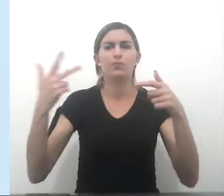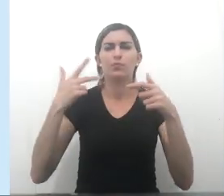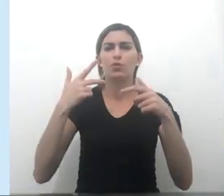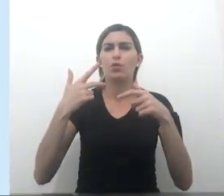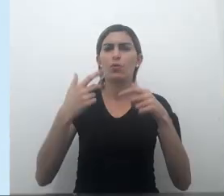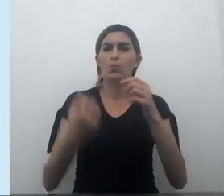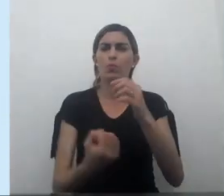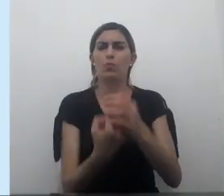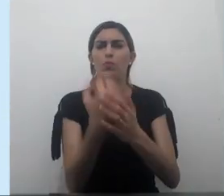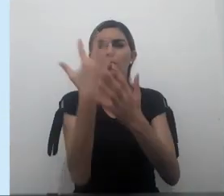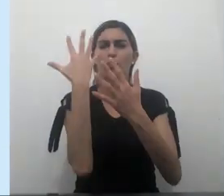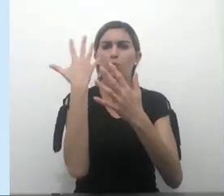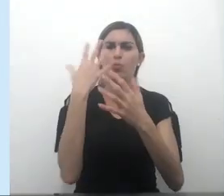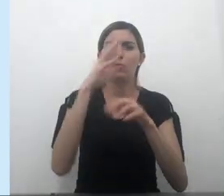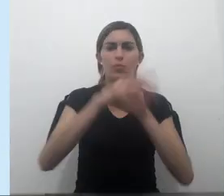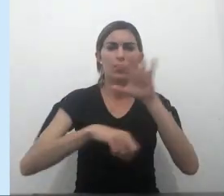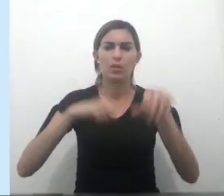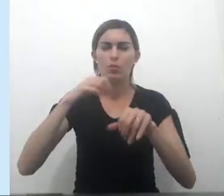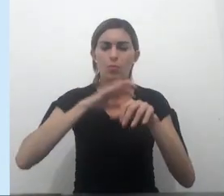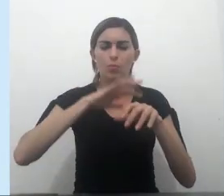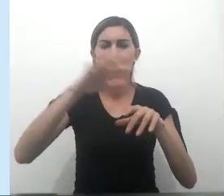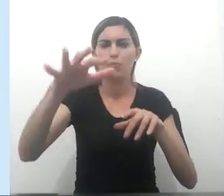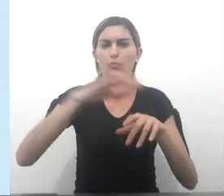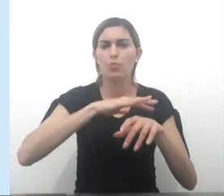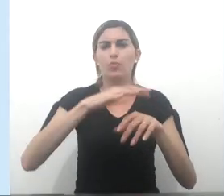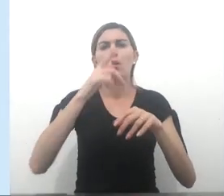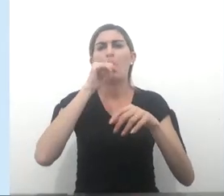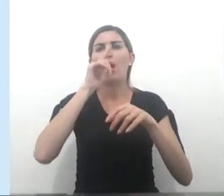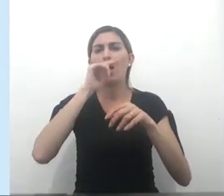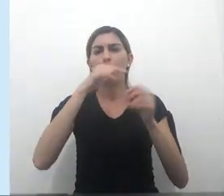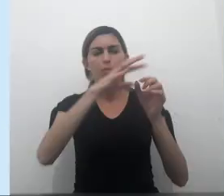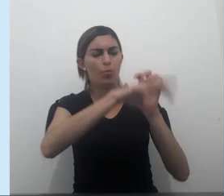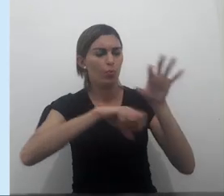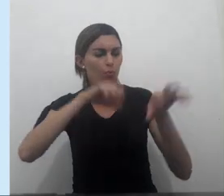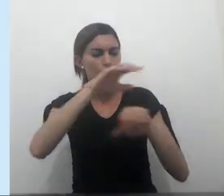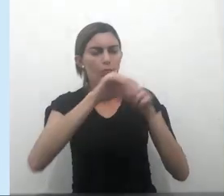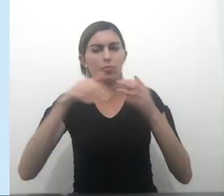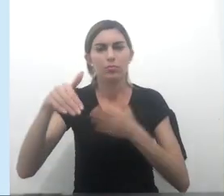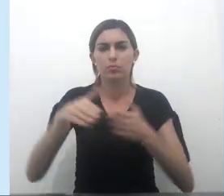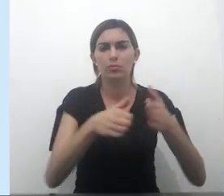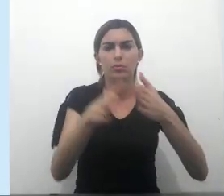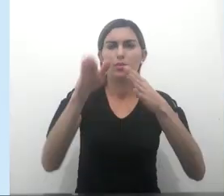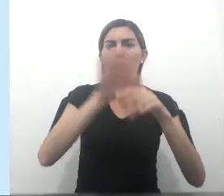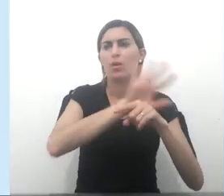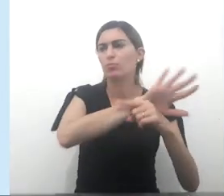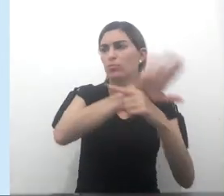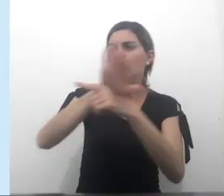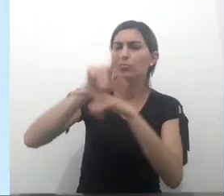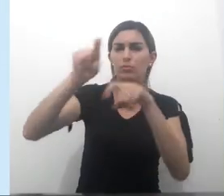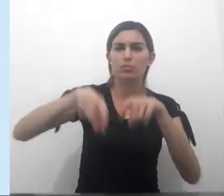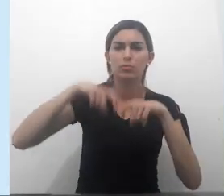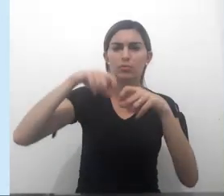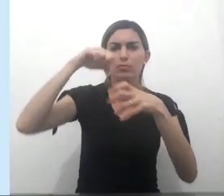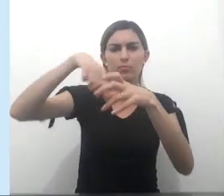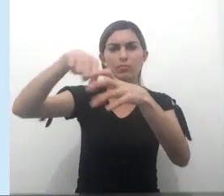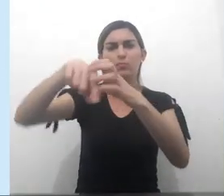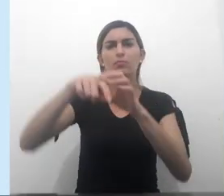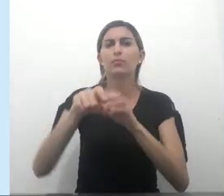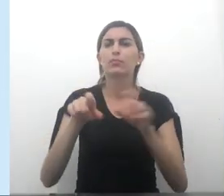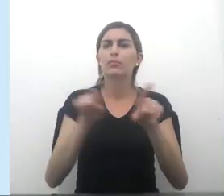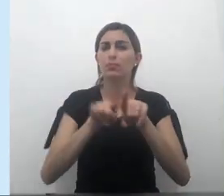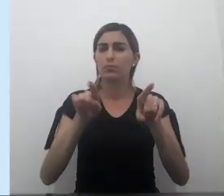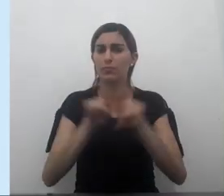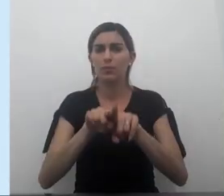a fruticultura, né? com a extração, com a irrigação da água que vem do rio para as plantações. Tá? A gente vai ter